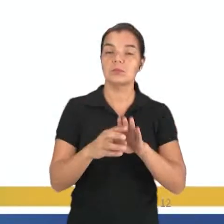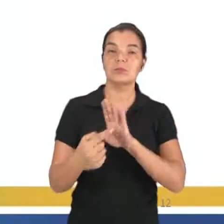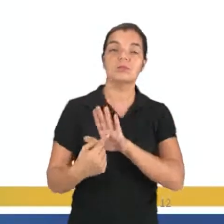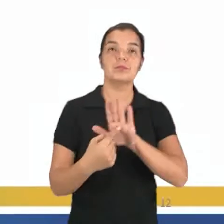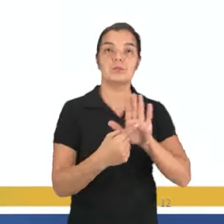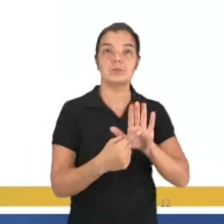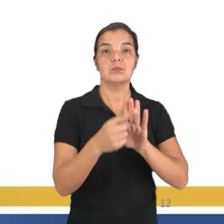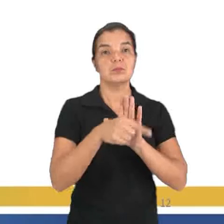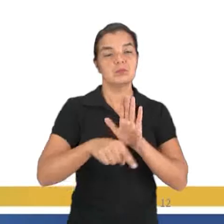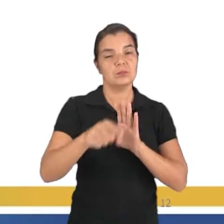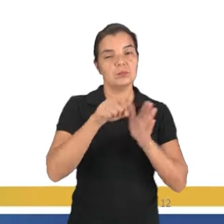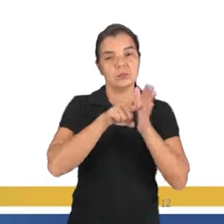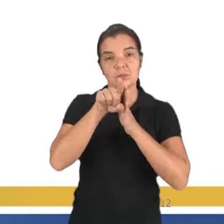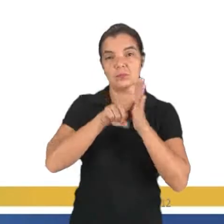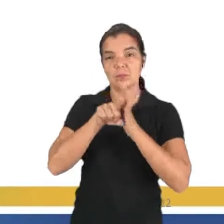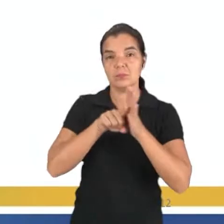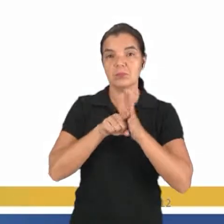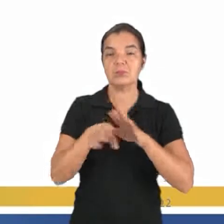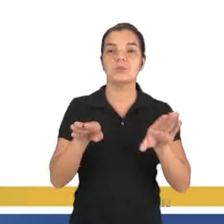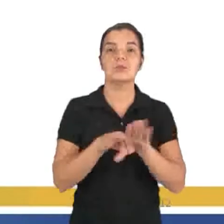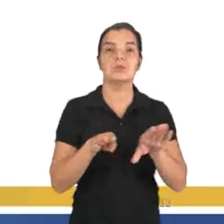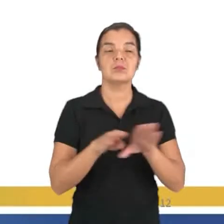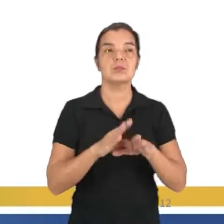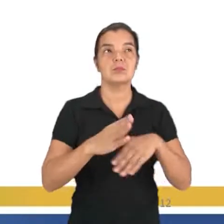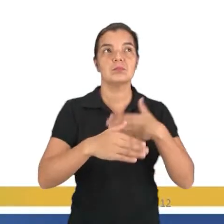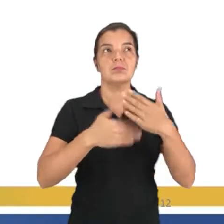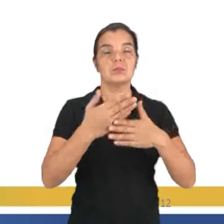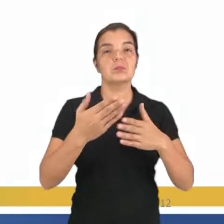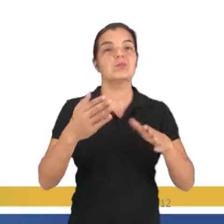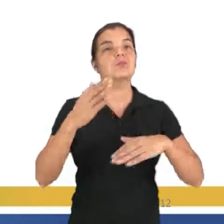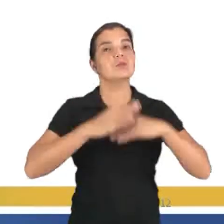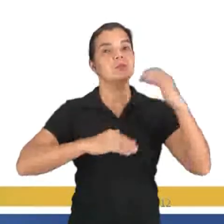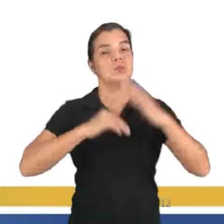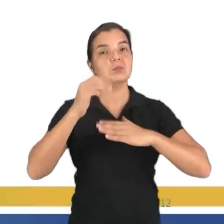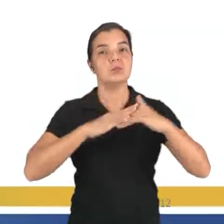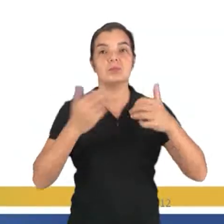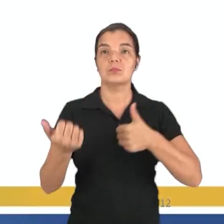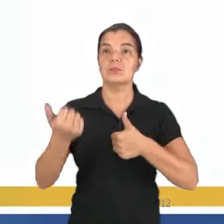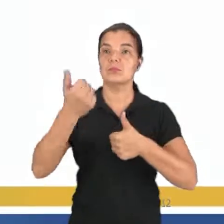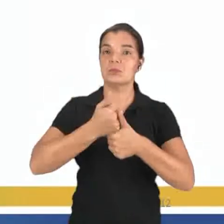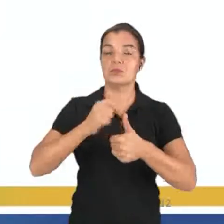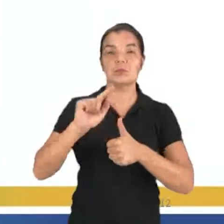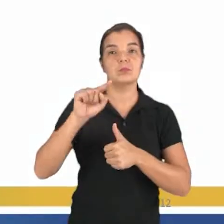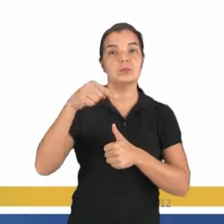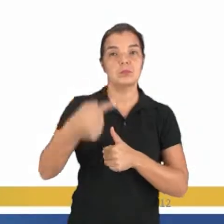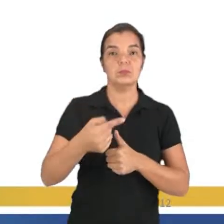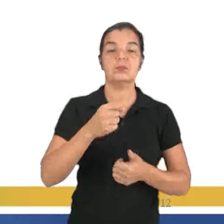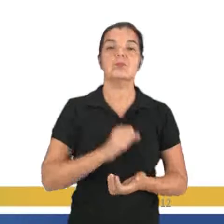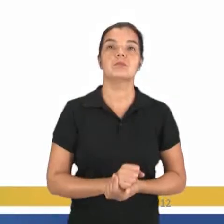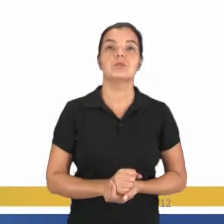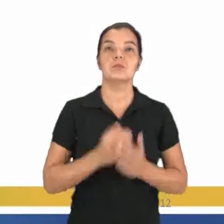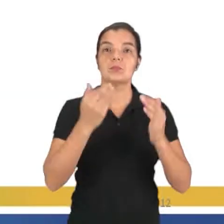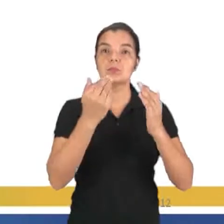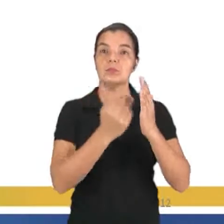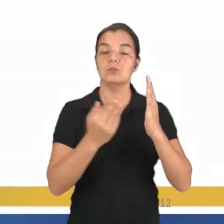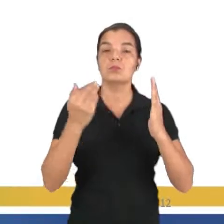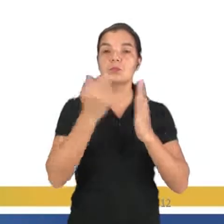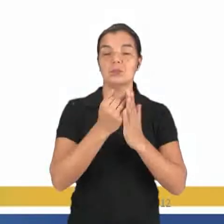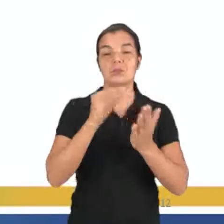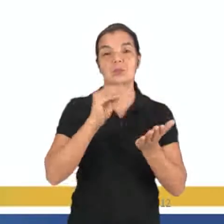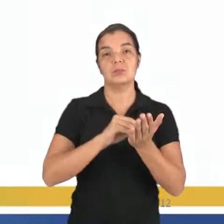motivo para vocês pesquisarem, né? Ao longo do tempo, algumas profissões são substituídas por outras. O aumento do